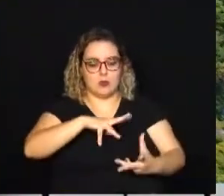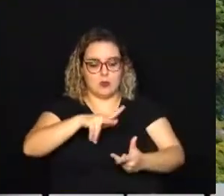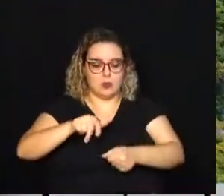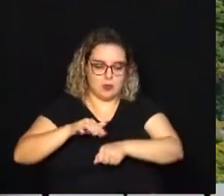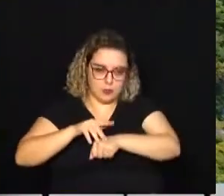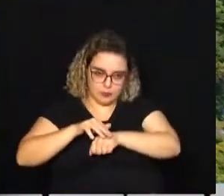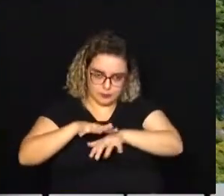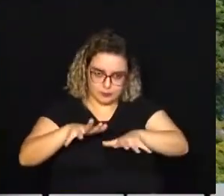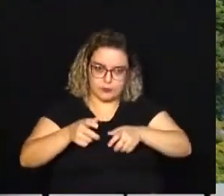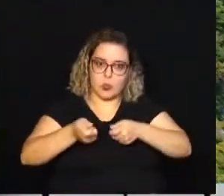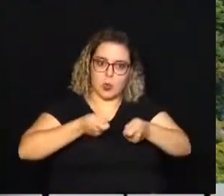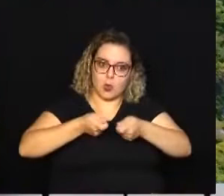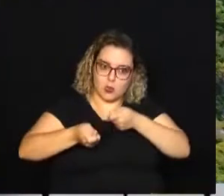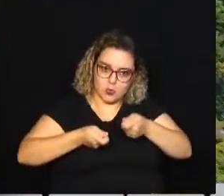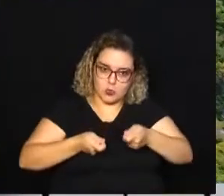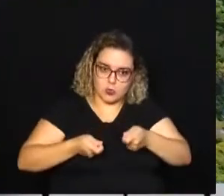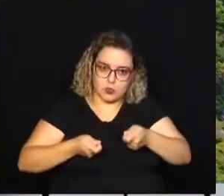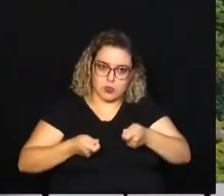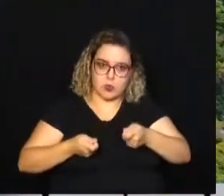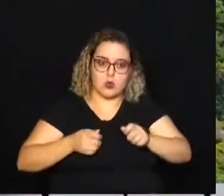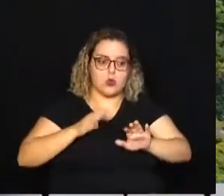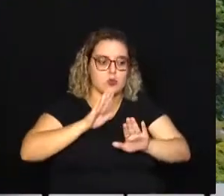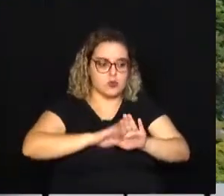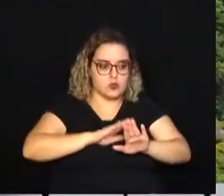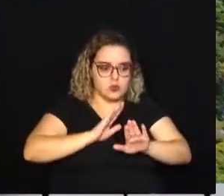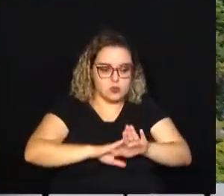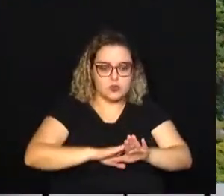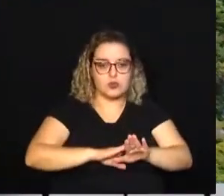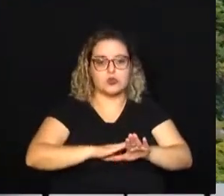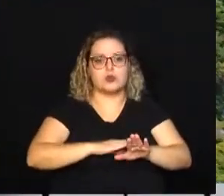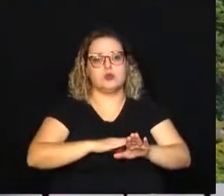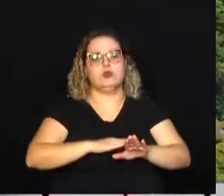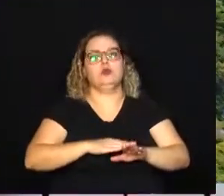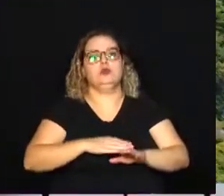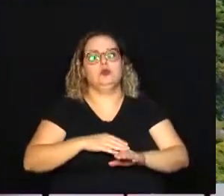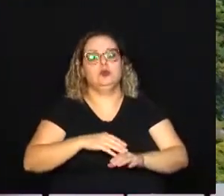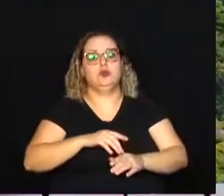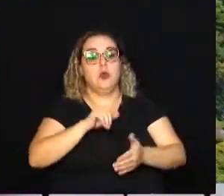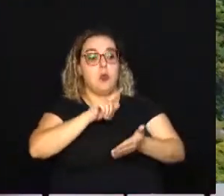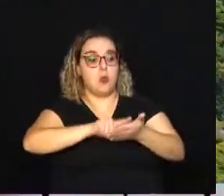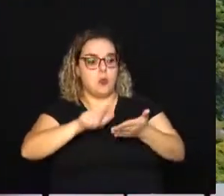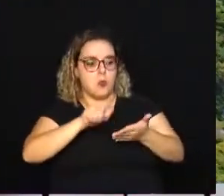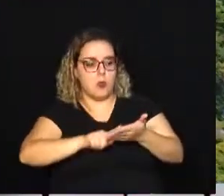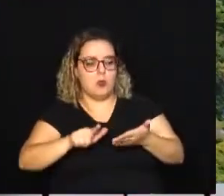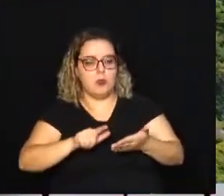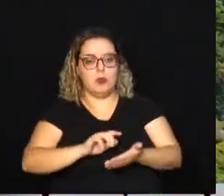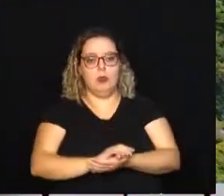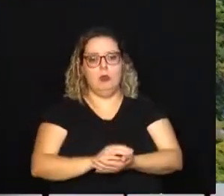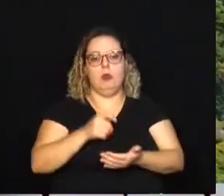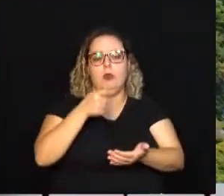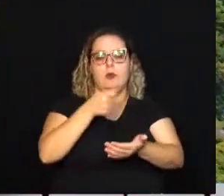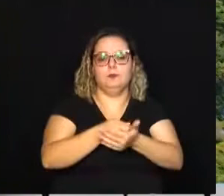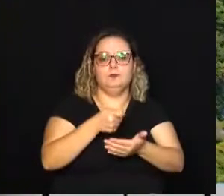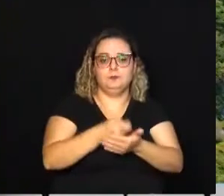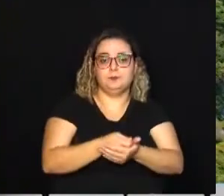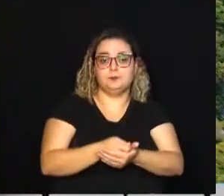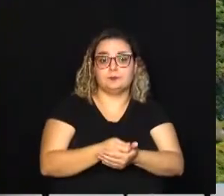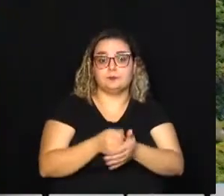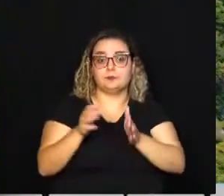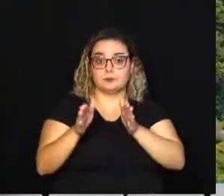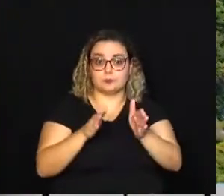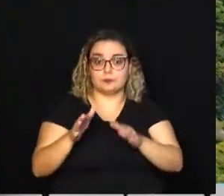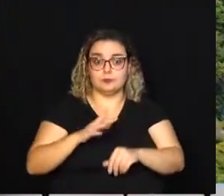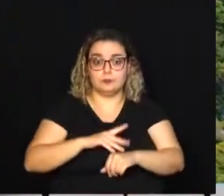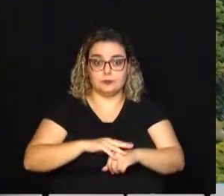as medidas sanitárias, que todas as medidas sejam tomadas de fato para garantir que essa pandemia